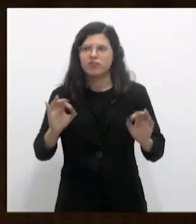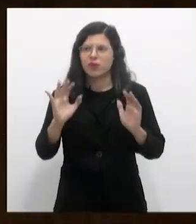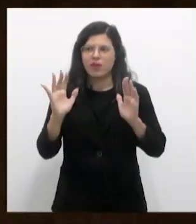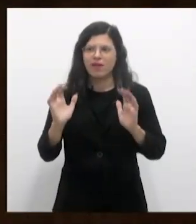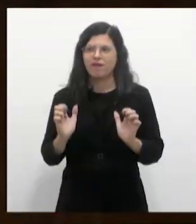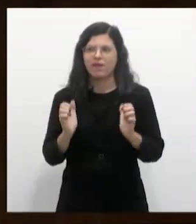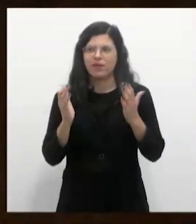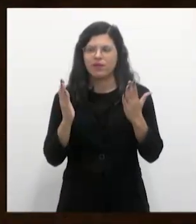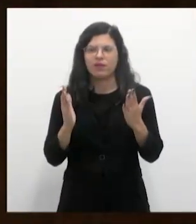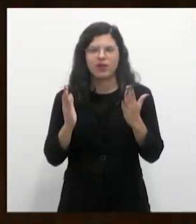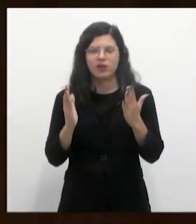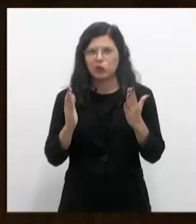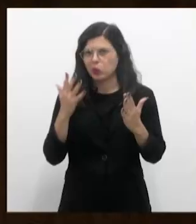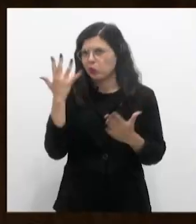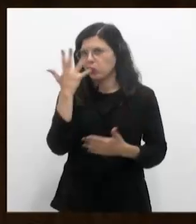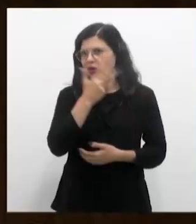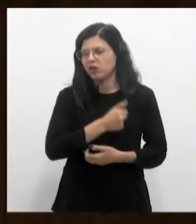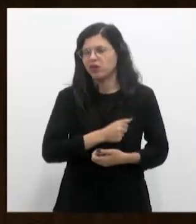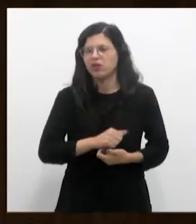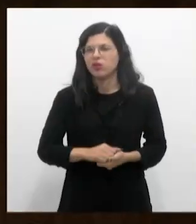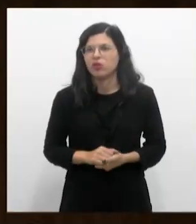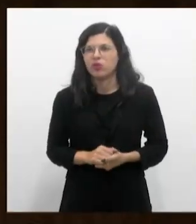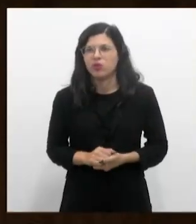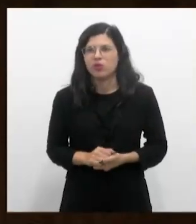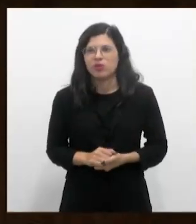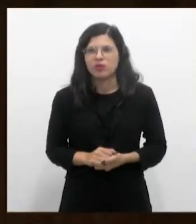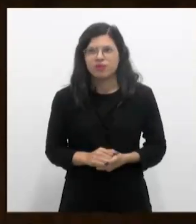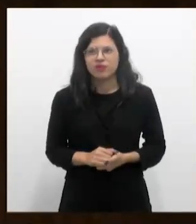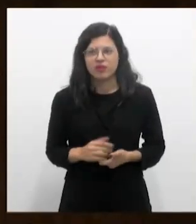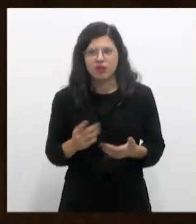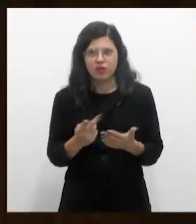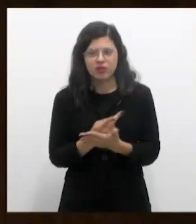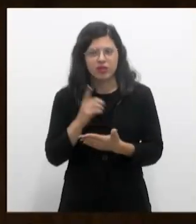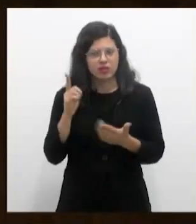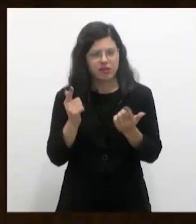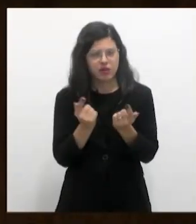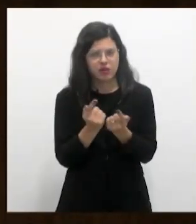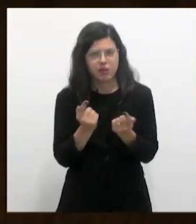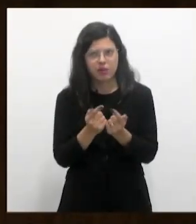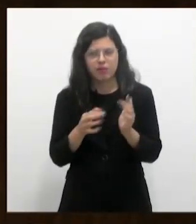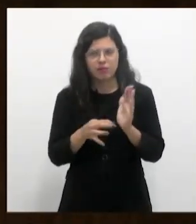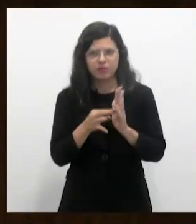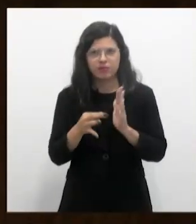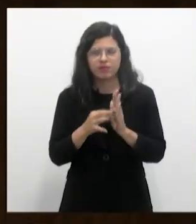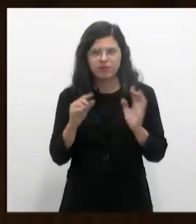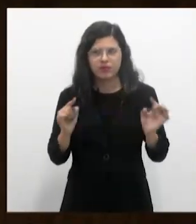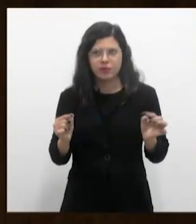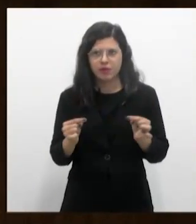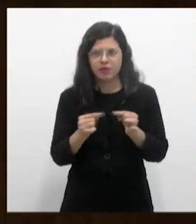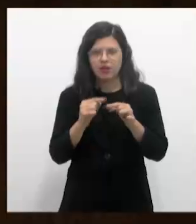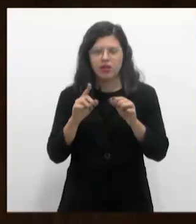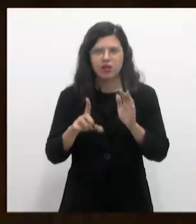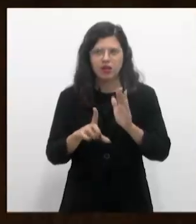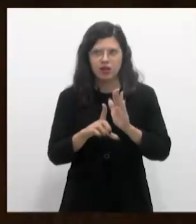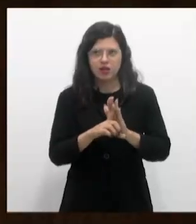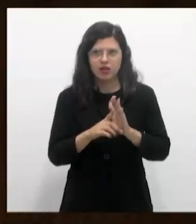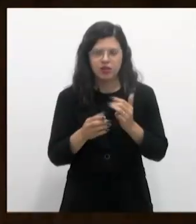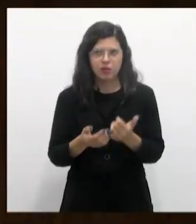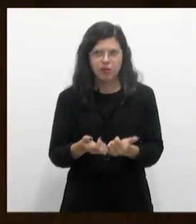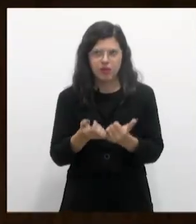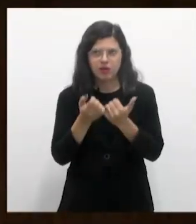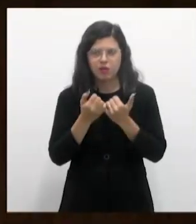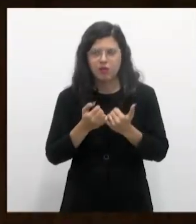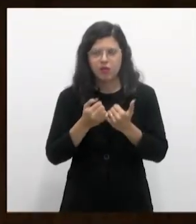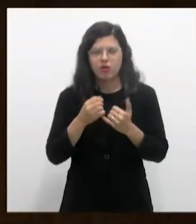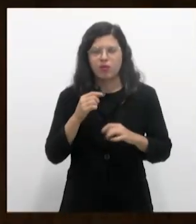festa muito bonita que se faz lá em Guapi. Então, o parecer é pela legalidade deste patrimônio